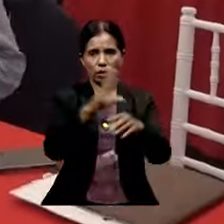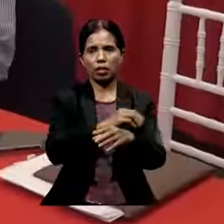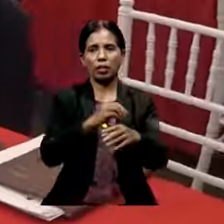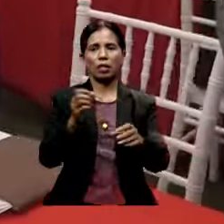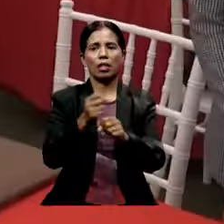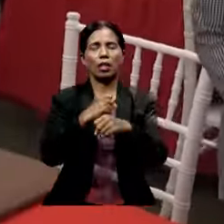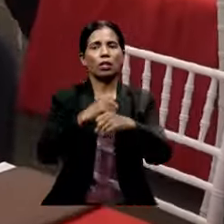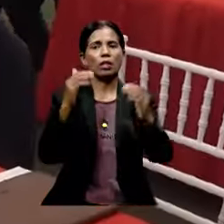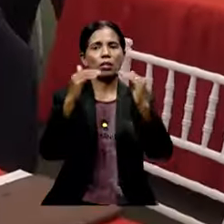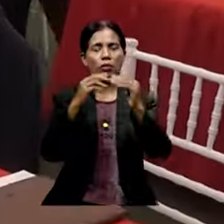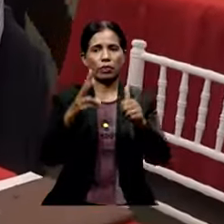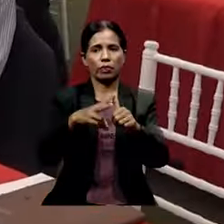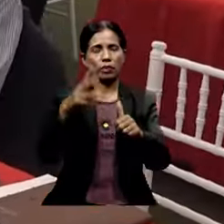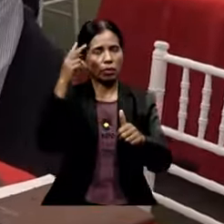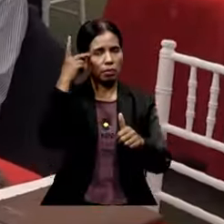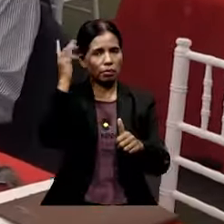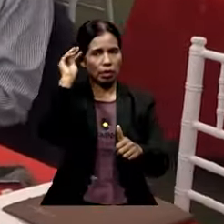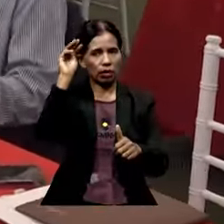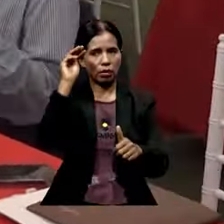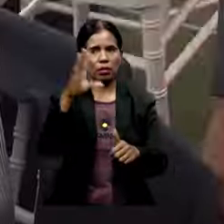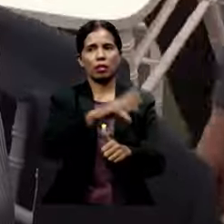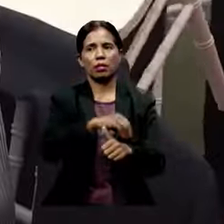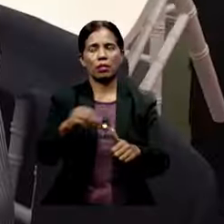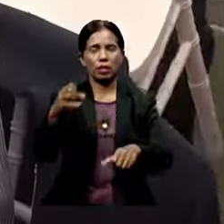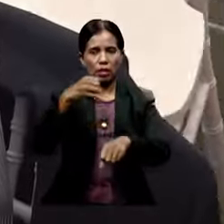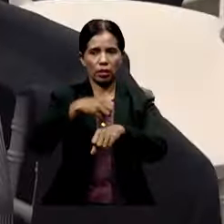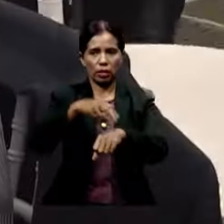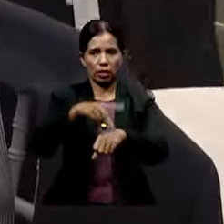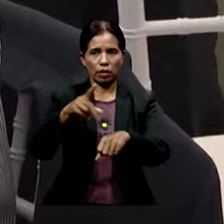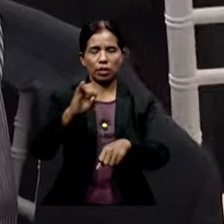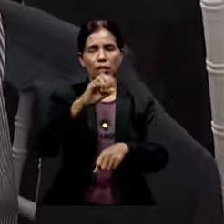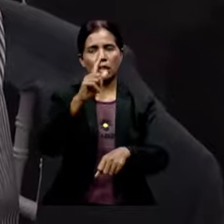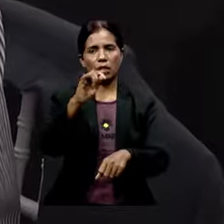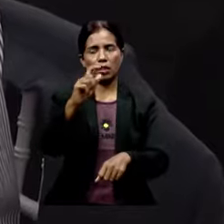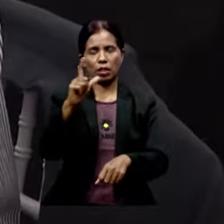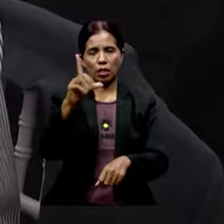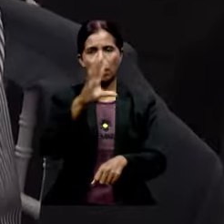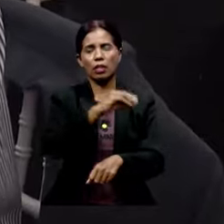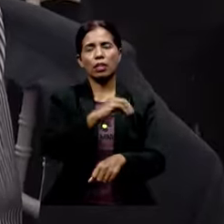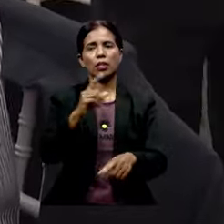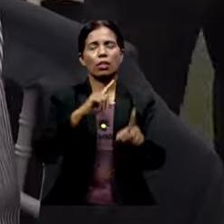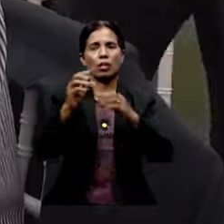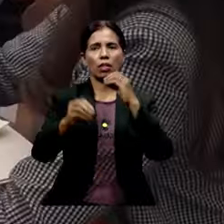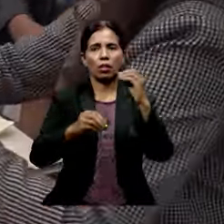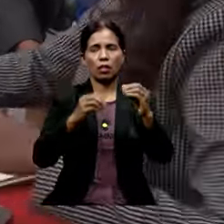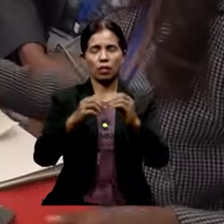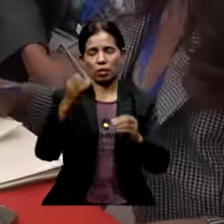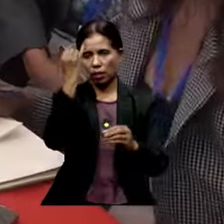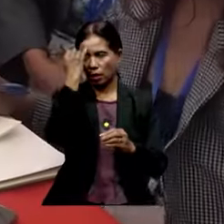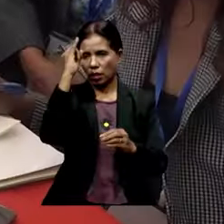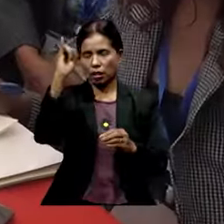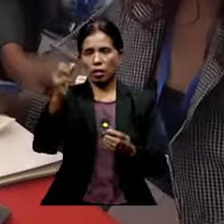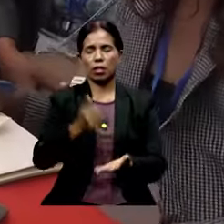ao encontro do vice-ministro do negócio estrangeiro na cooperação internacional, Itália, Giorgio Sili, o de colega na Itália, né, apoio